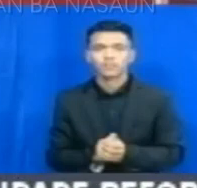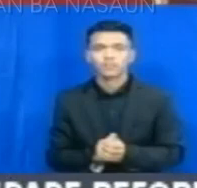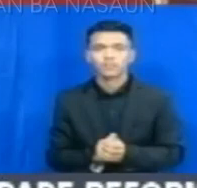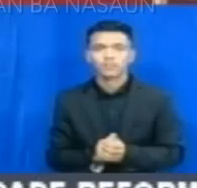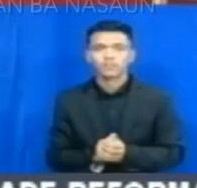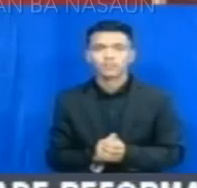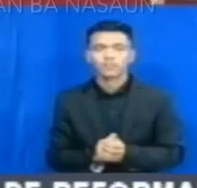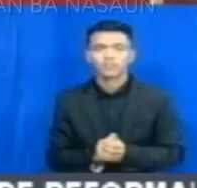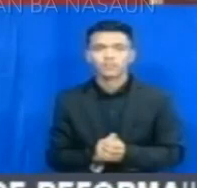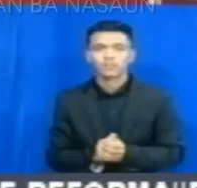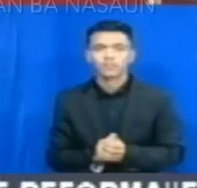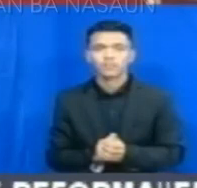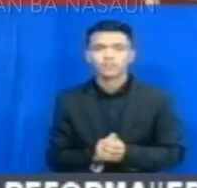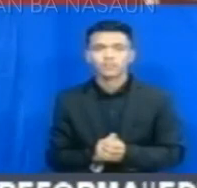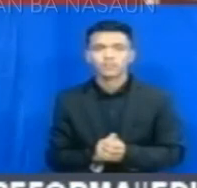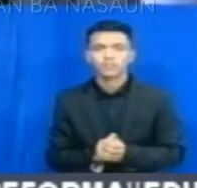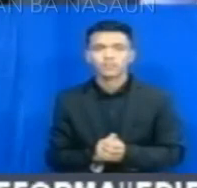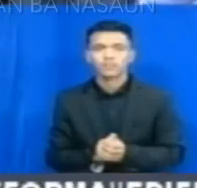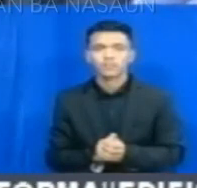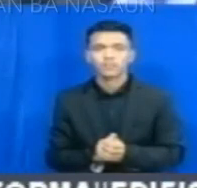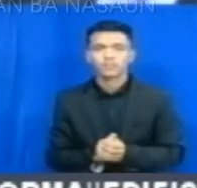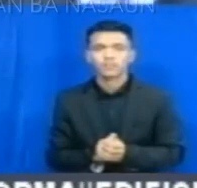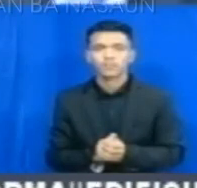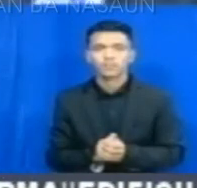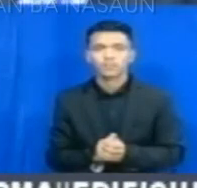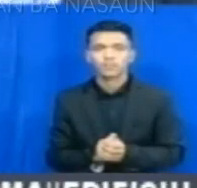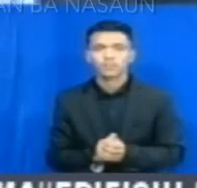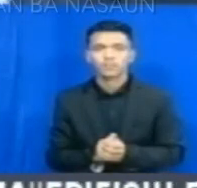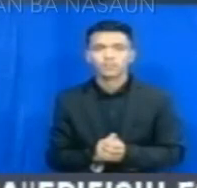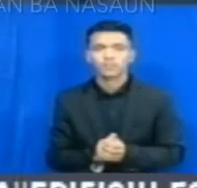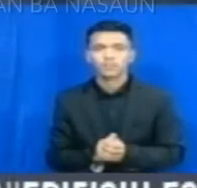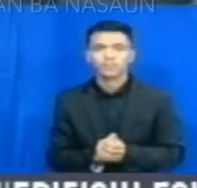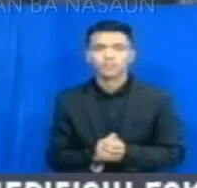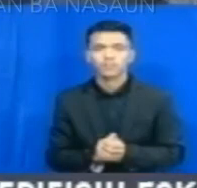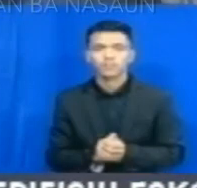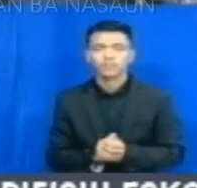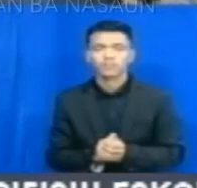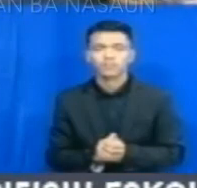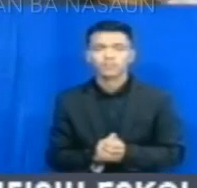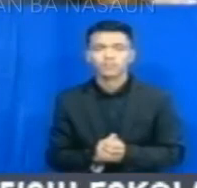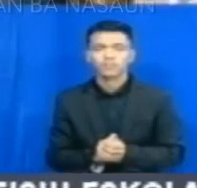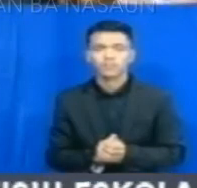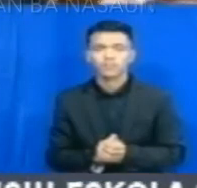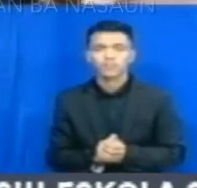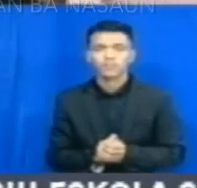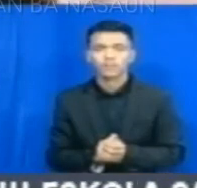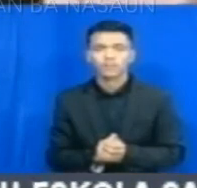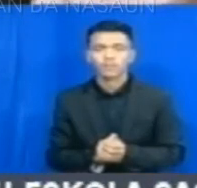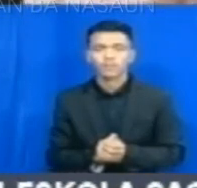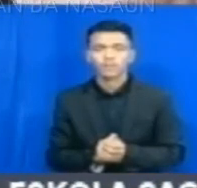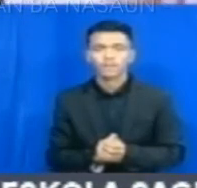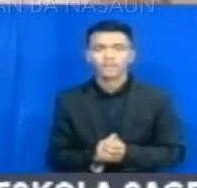Jeong Hun, Sargento Choing He, no Sargento Jim Jeong Jun. Manuel Guzmão, Lucas da